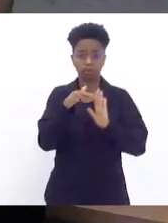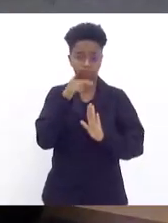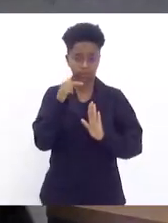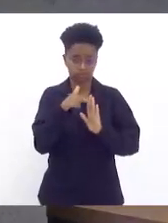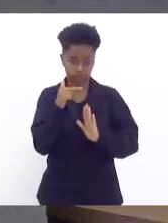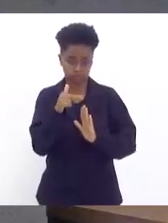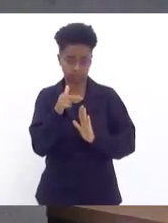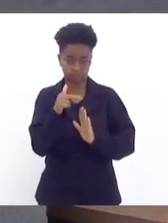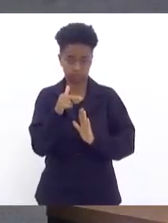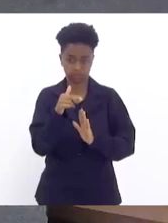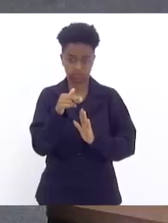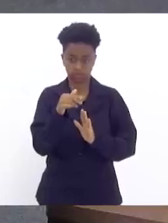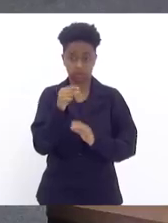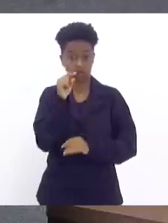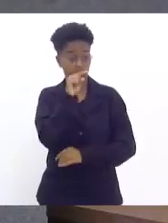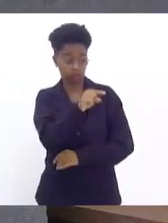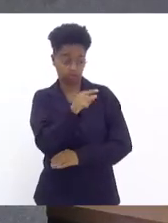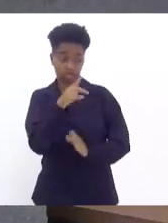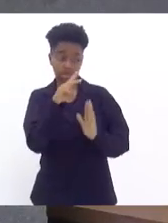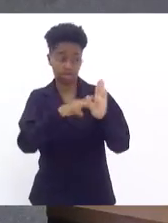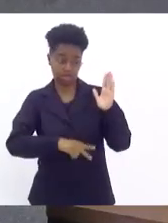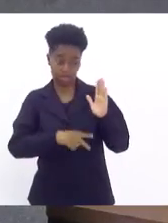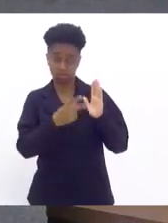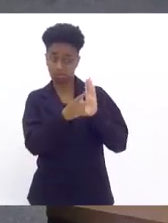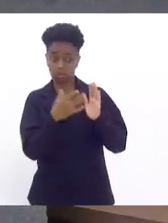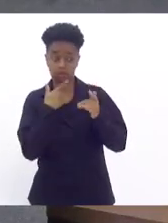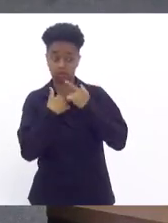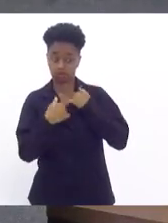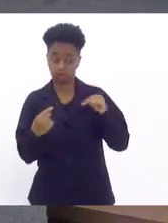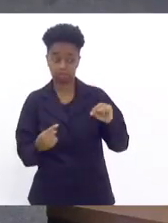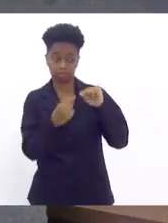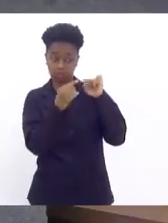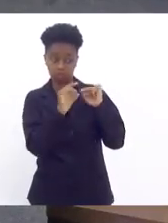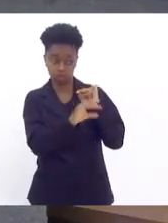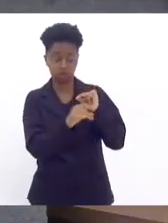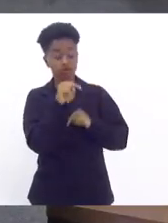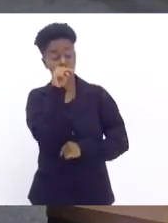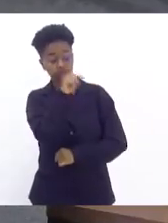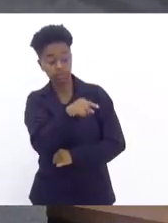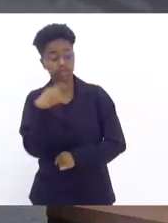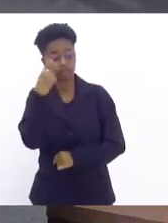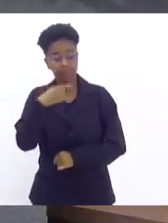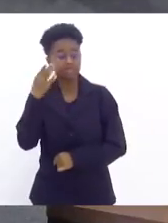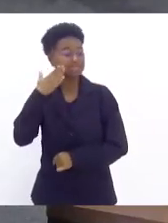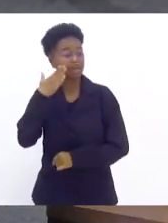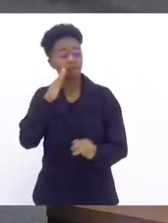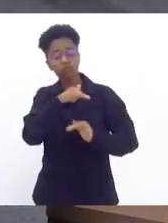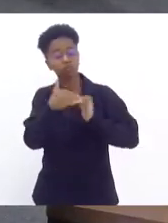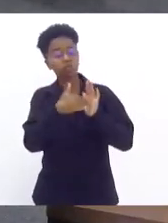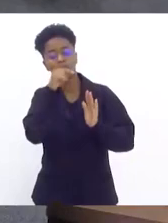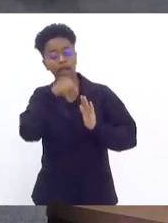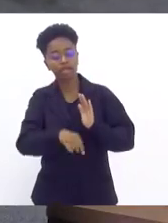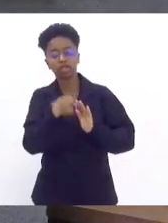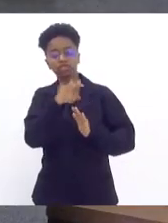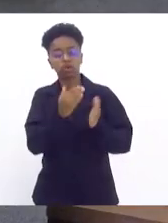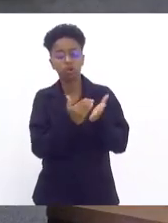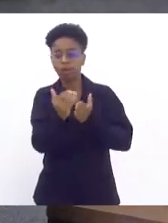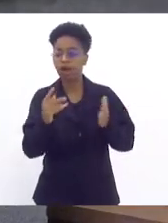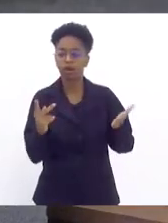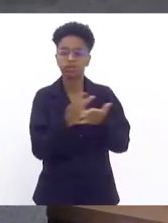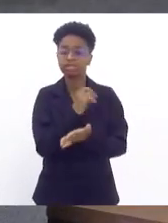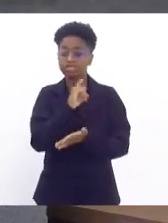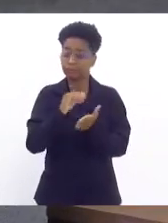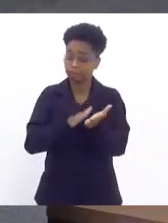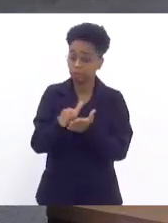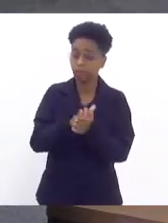vossa excelência Faz uma leitura seletiva vossa excelência é deputado e sabe que tudo nessa casa só entra em vigor quando é